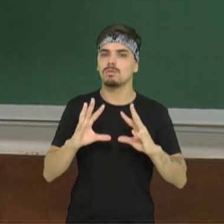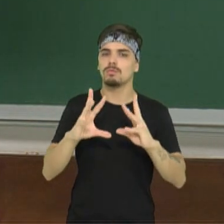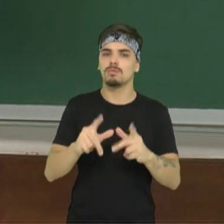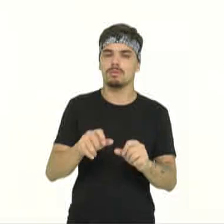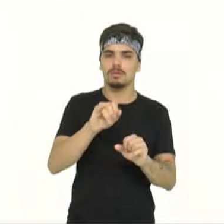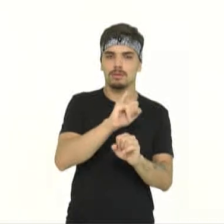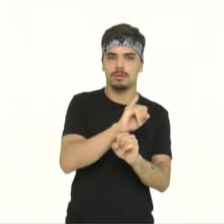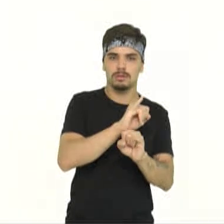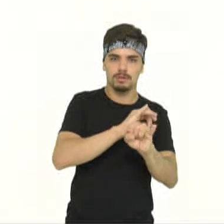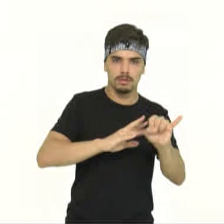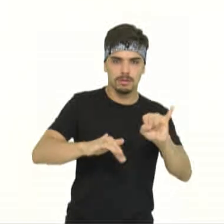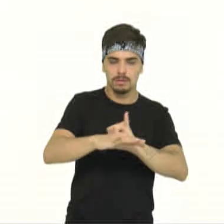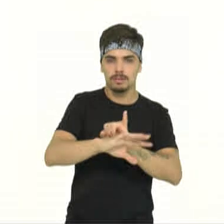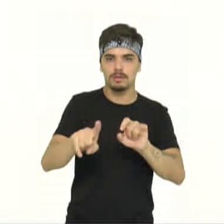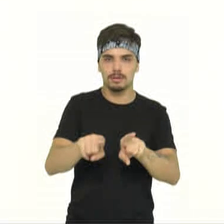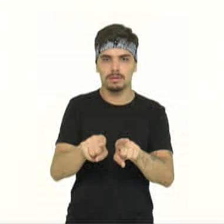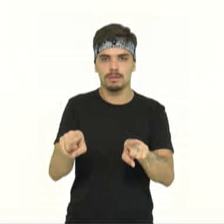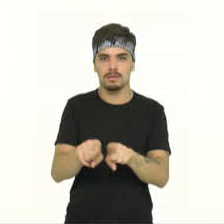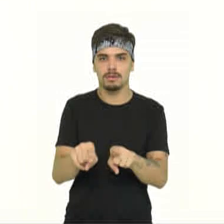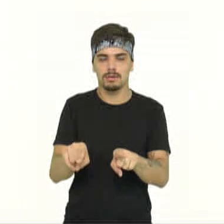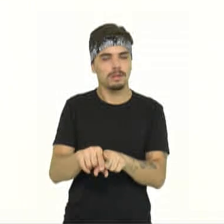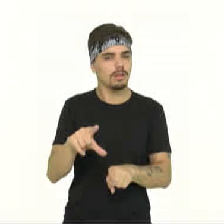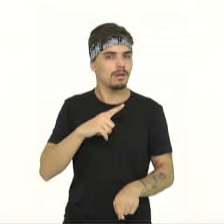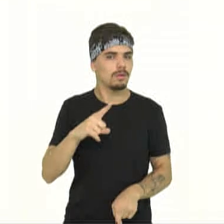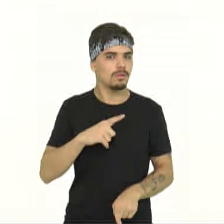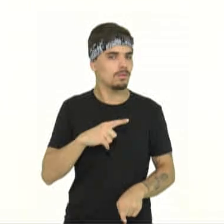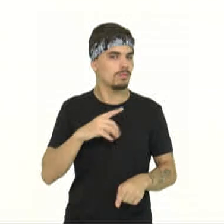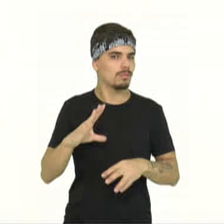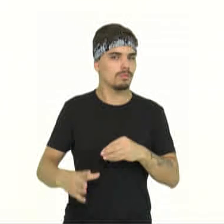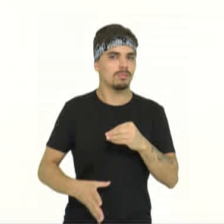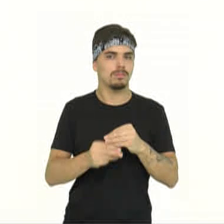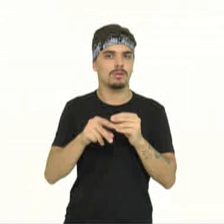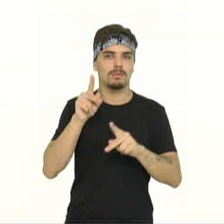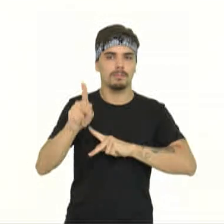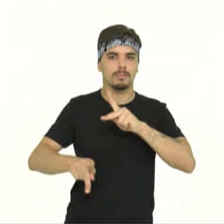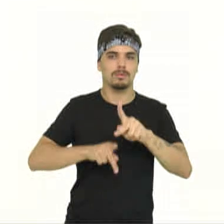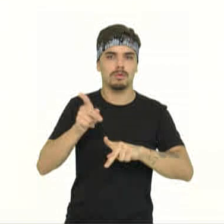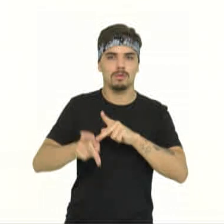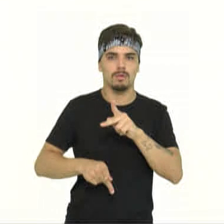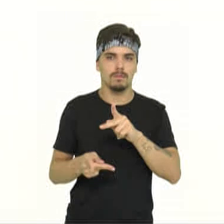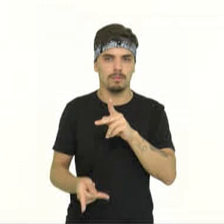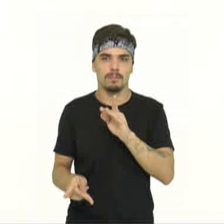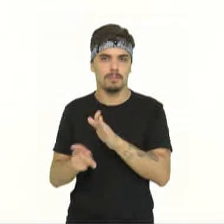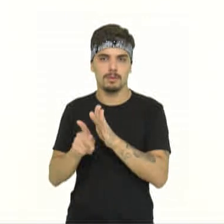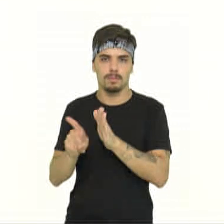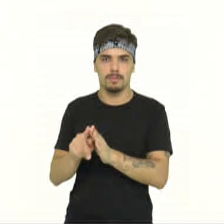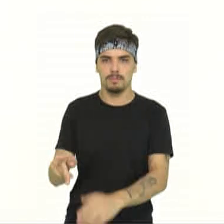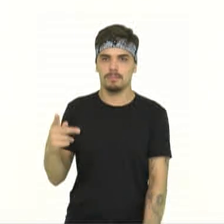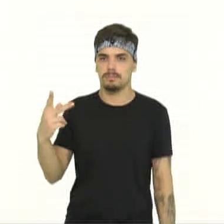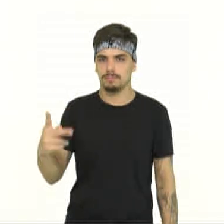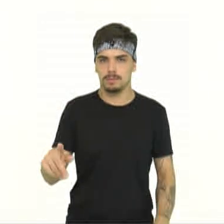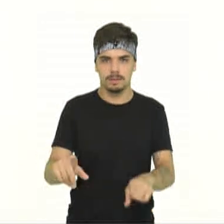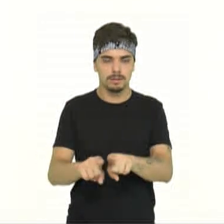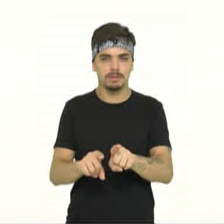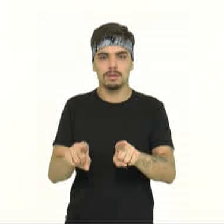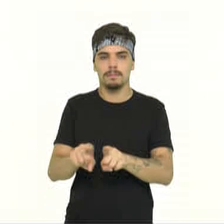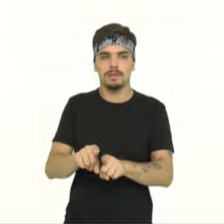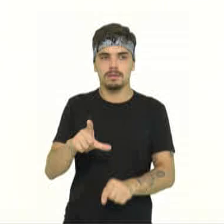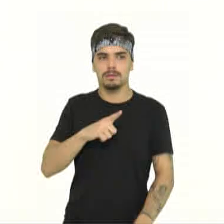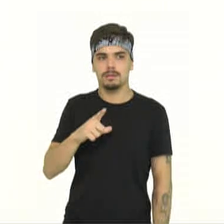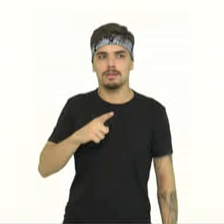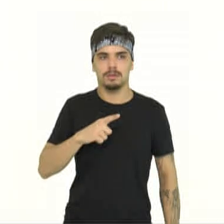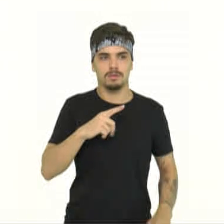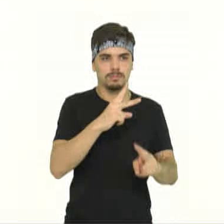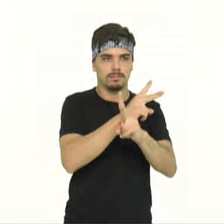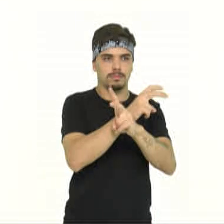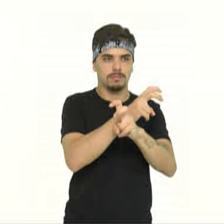têm uma população composta majoritariamente por povos nativos, indígenas, né? Exceções, Austrália e Nova